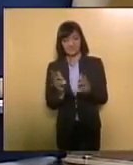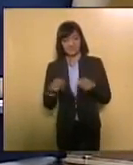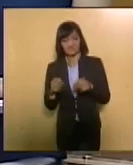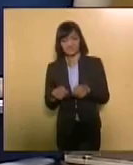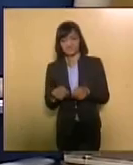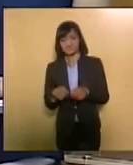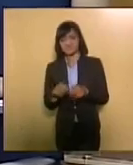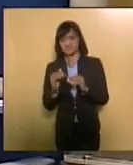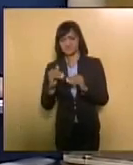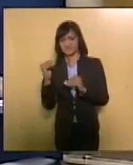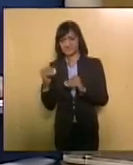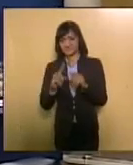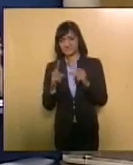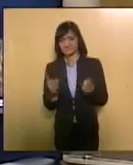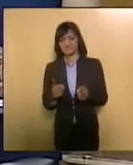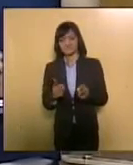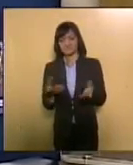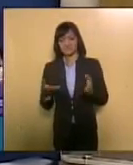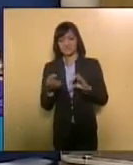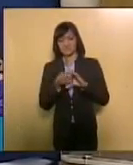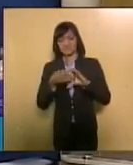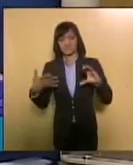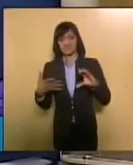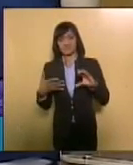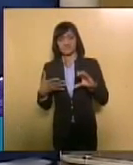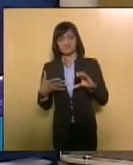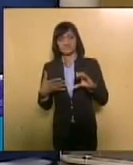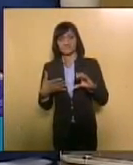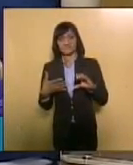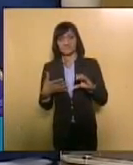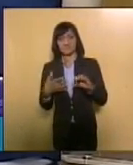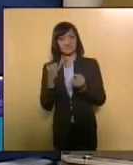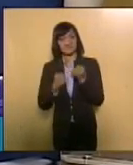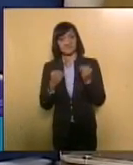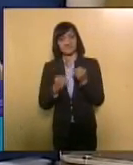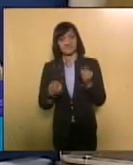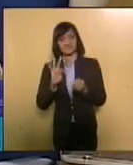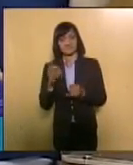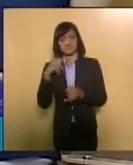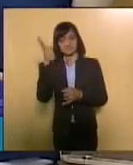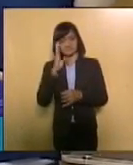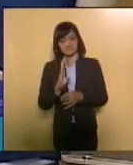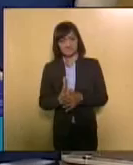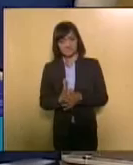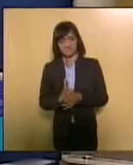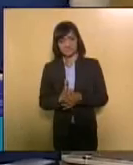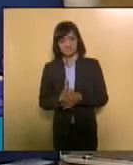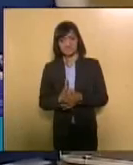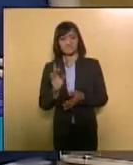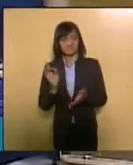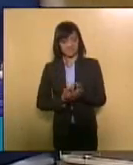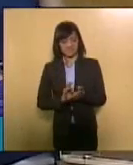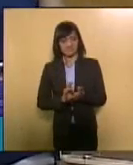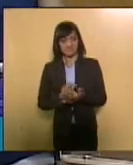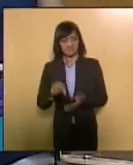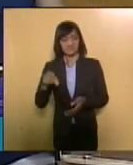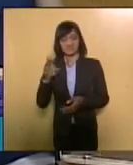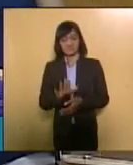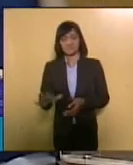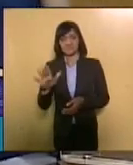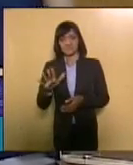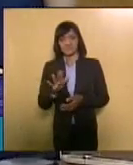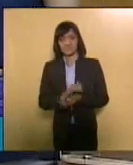à média Nacional mas as características de um modo geral elas são muito similares em todo o Brasil e Especialmente quando a gente olha pro